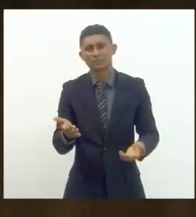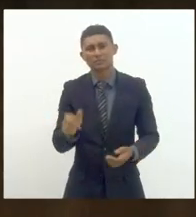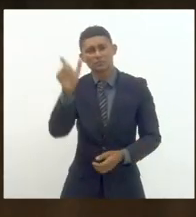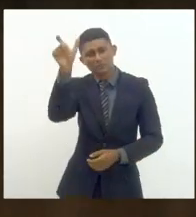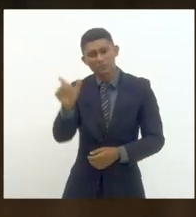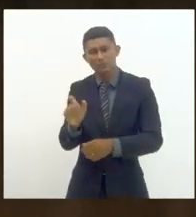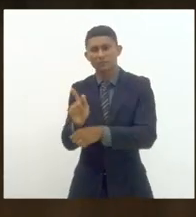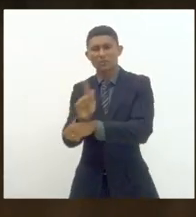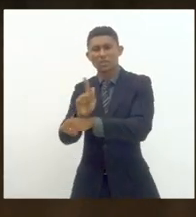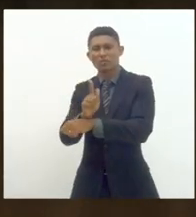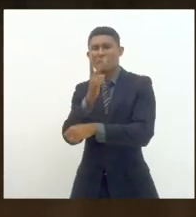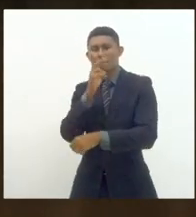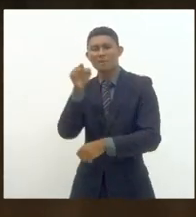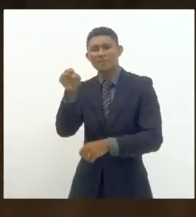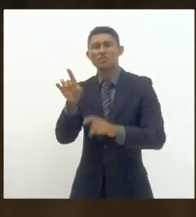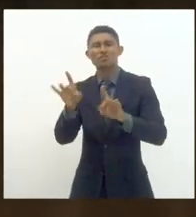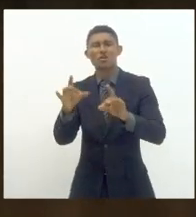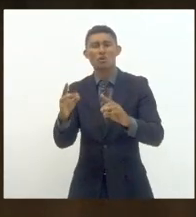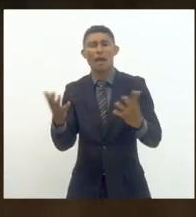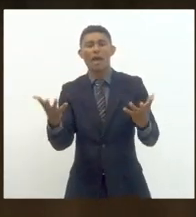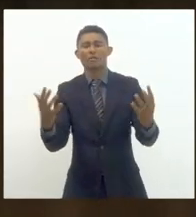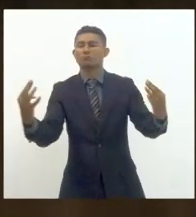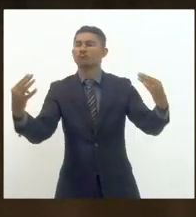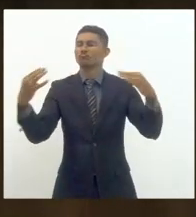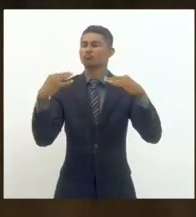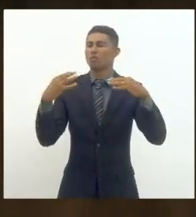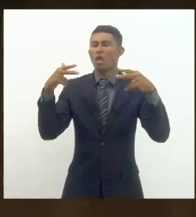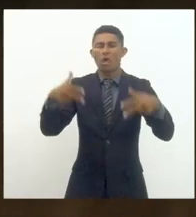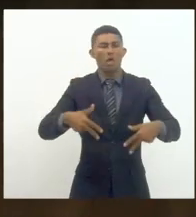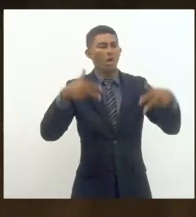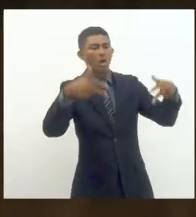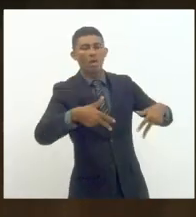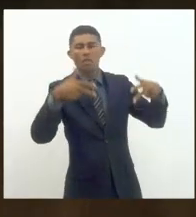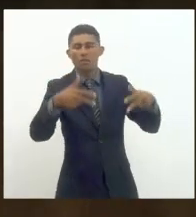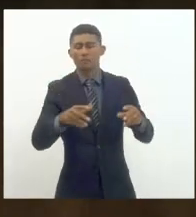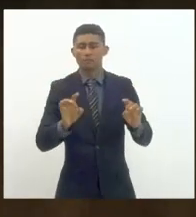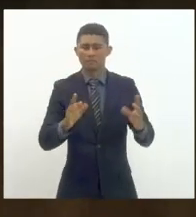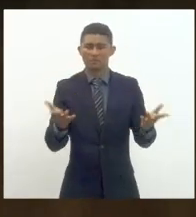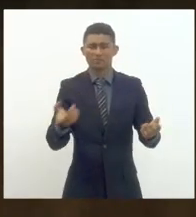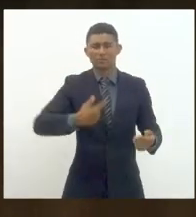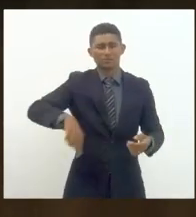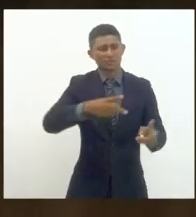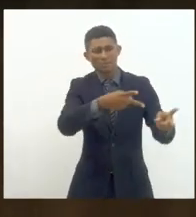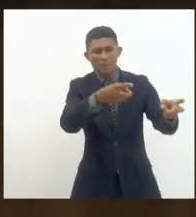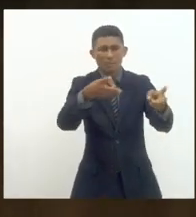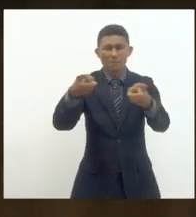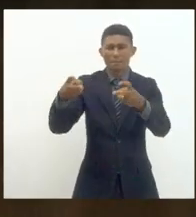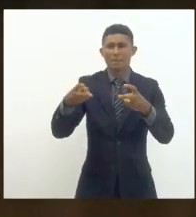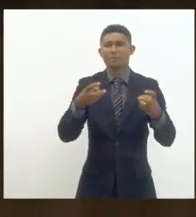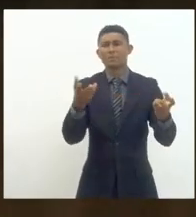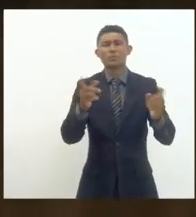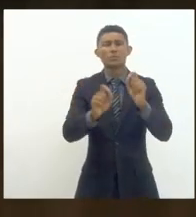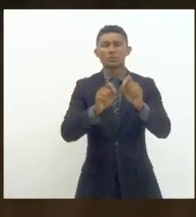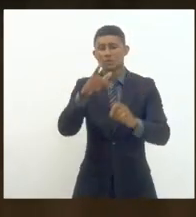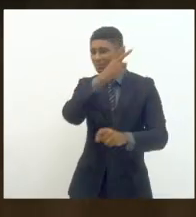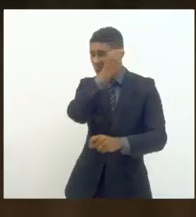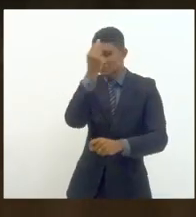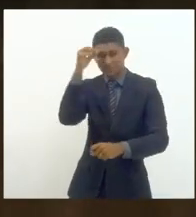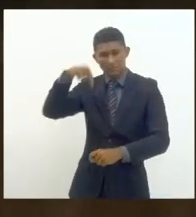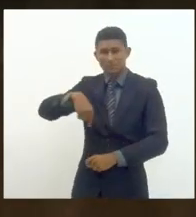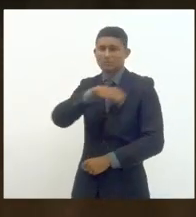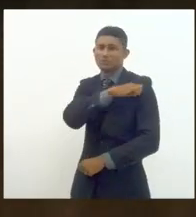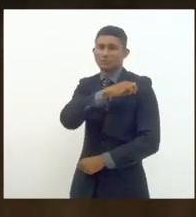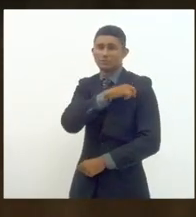que prefere ser lacrador e militante ideológico. A gente percebe que a Prefeitura do Rio de